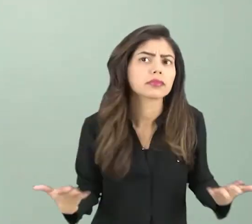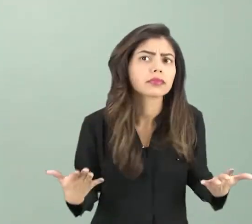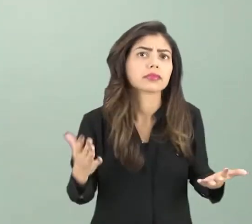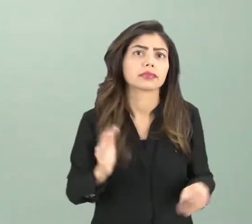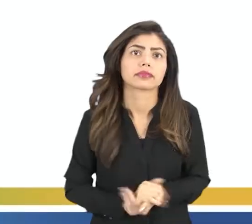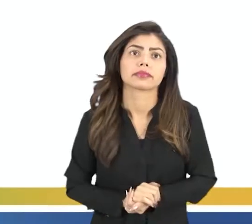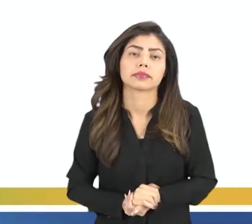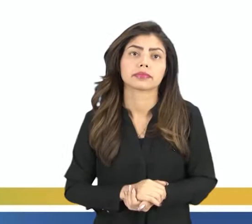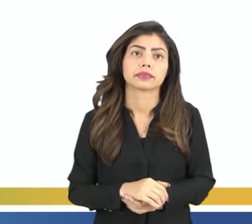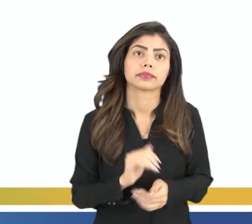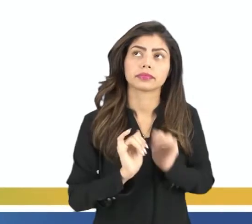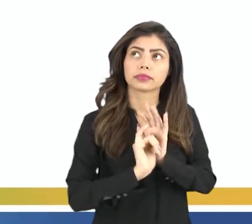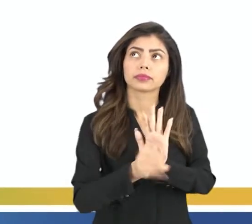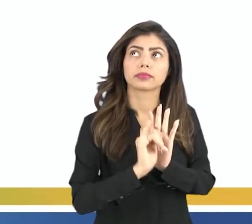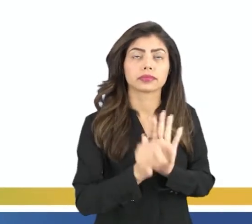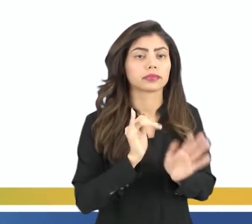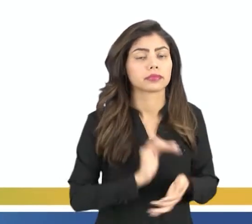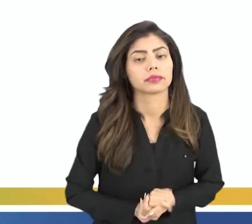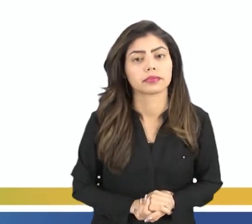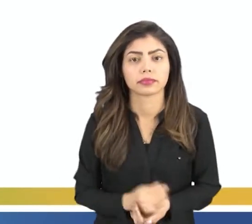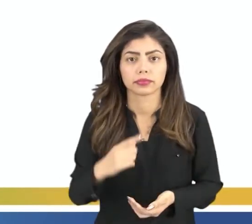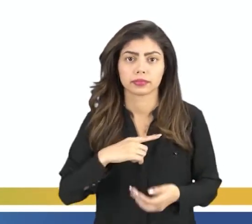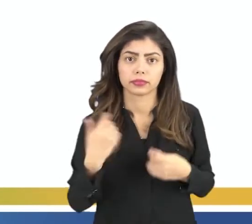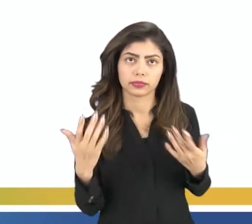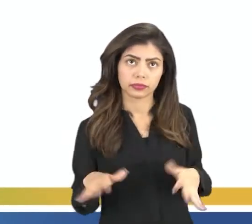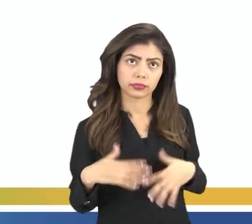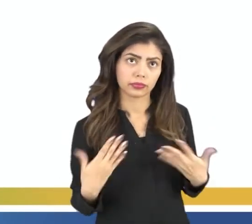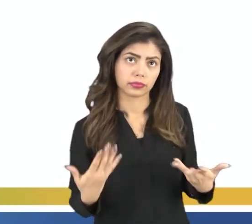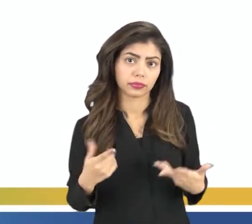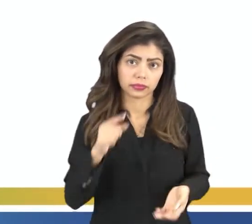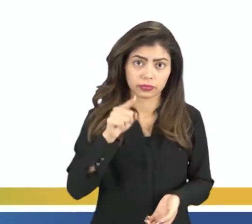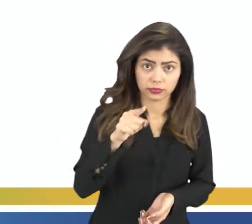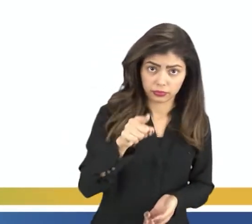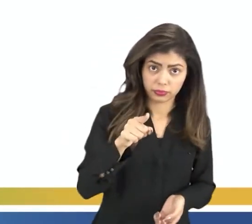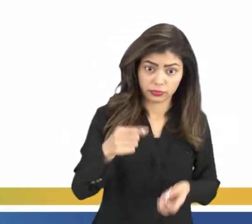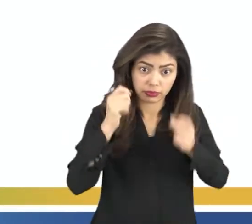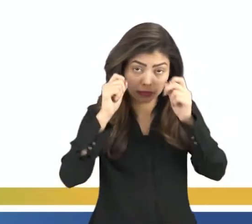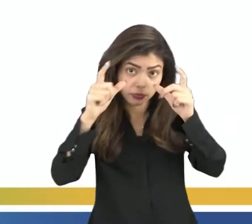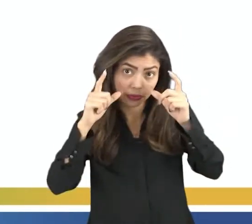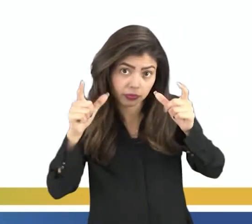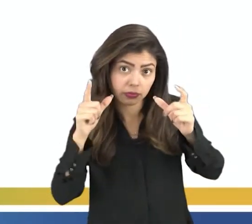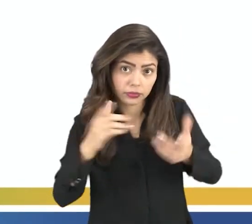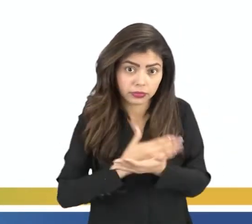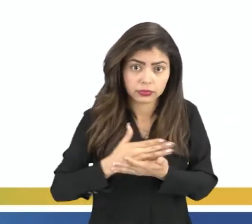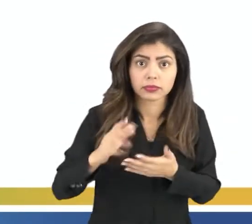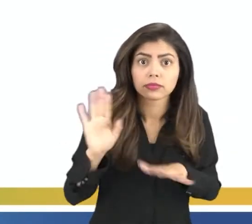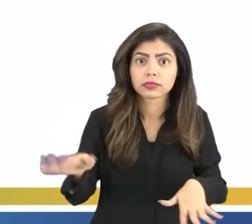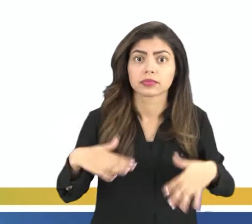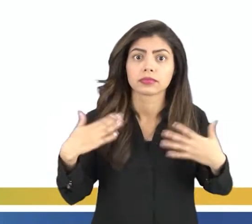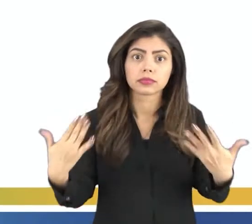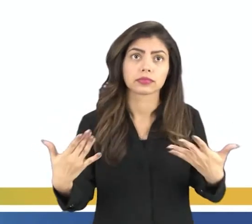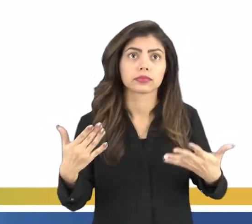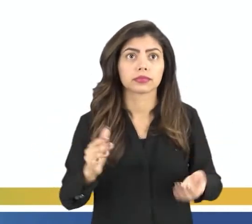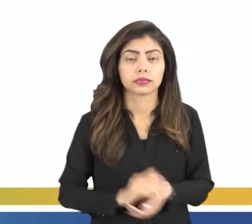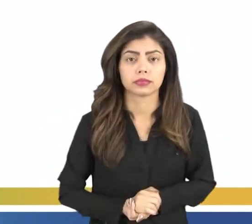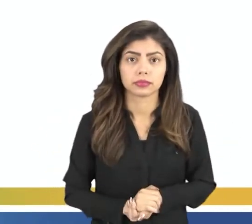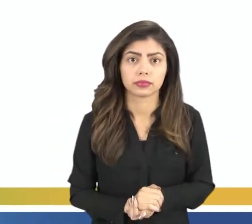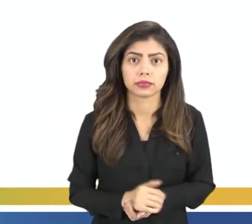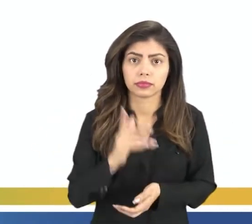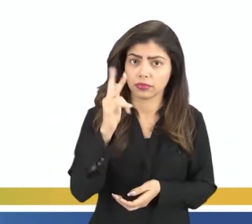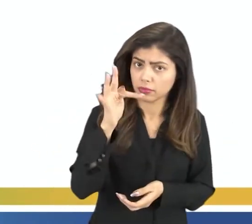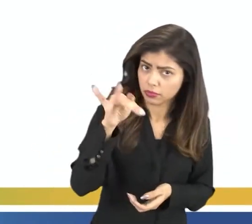O narrador. Você vai preferir trabalhar com narrador observador, personagem, onisciente? E,